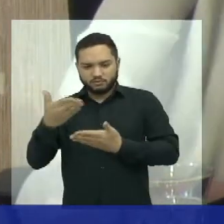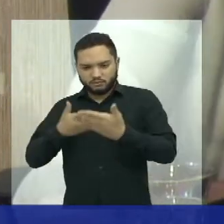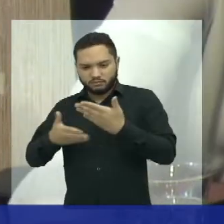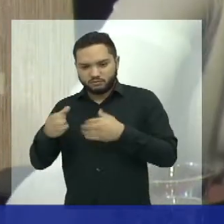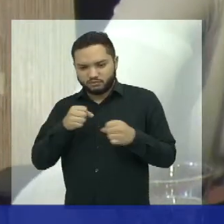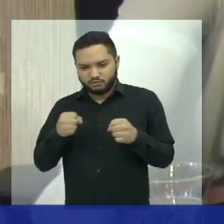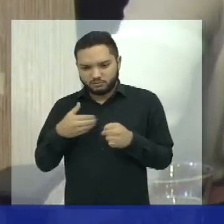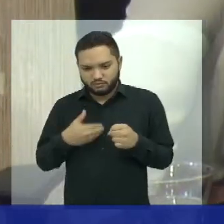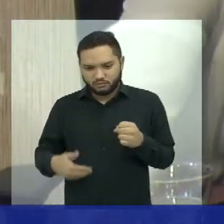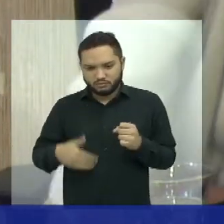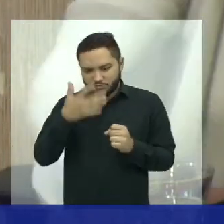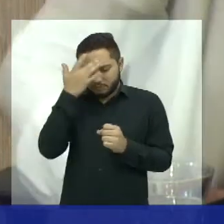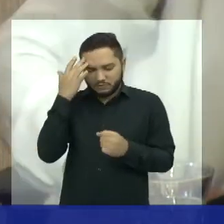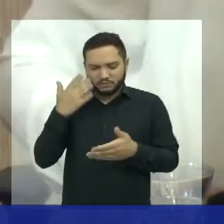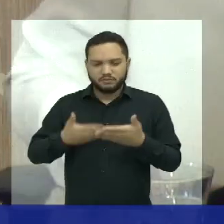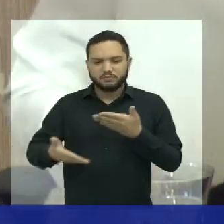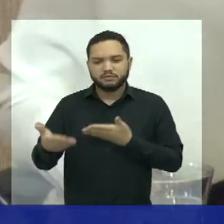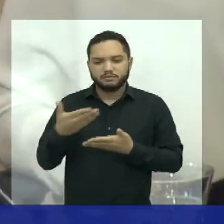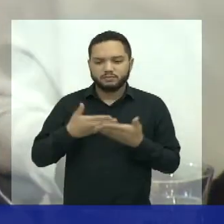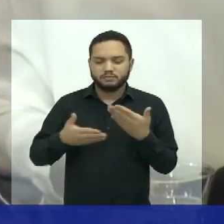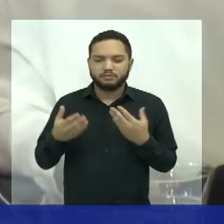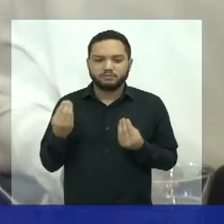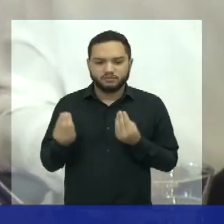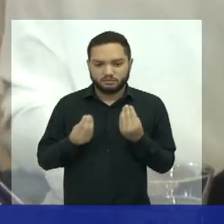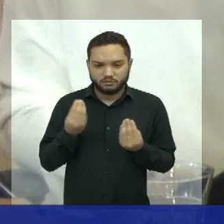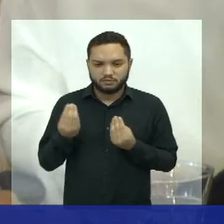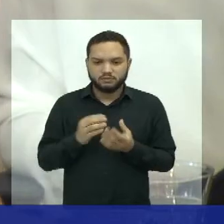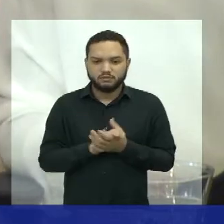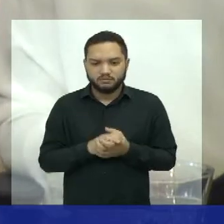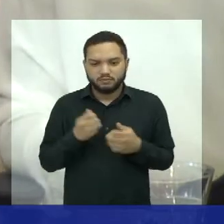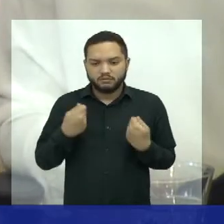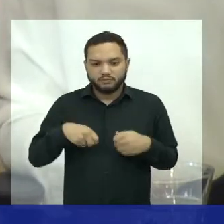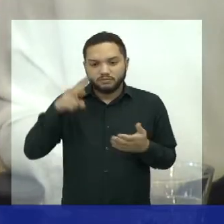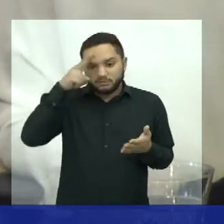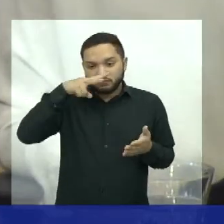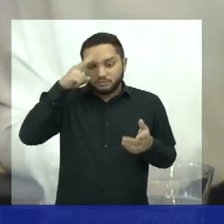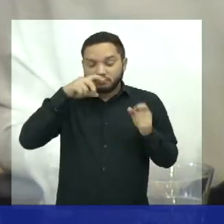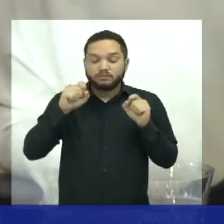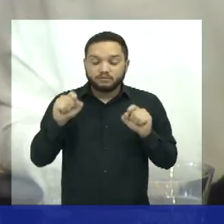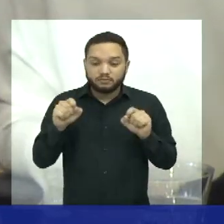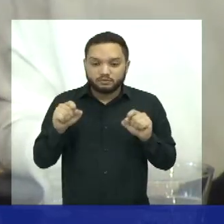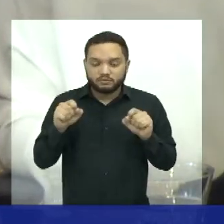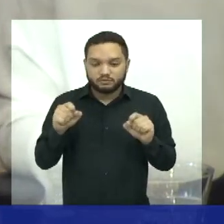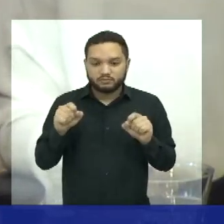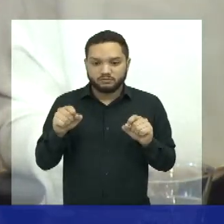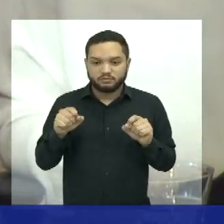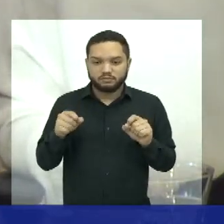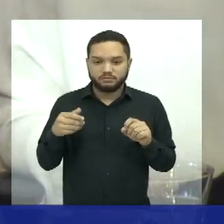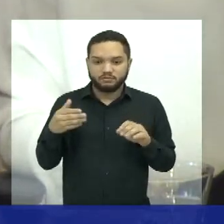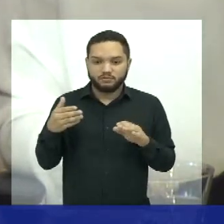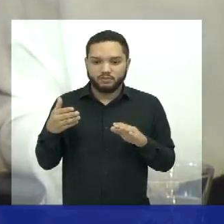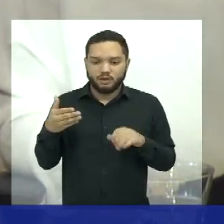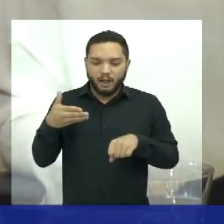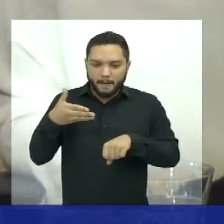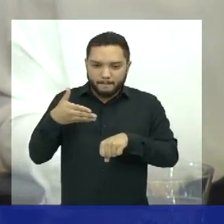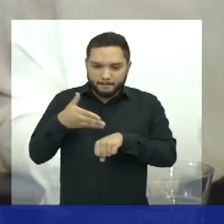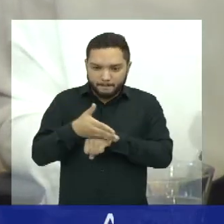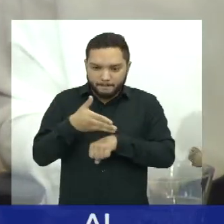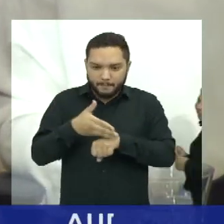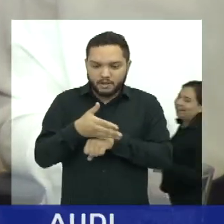e sociedade, não é? A gente tem que lembrar que uma participação